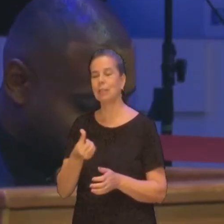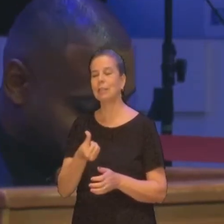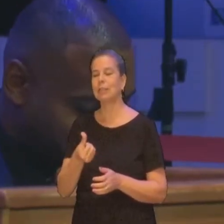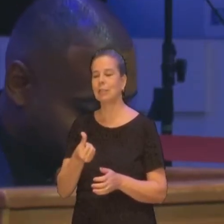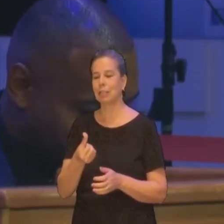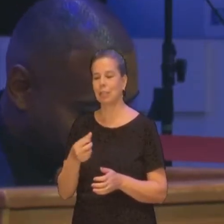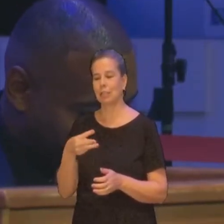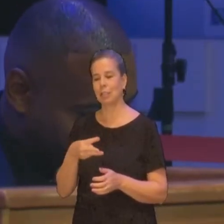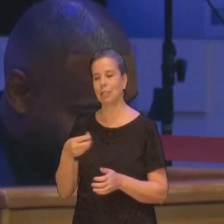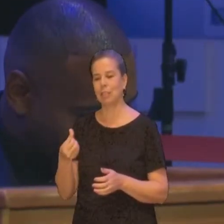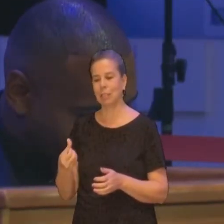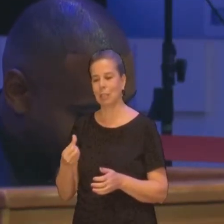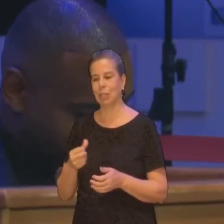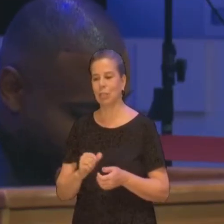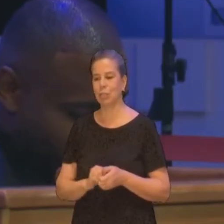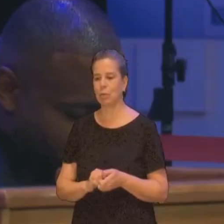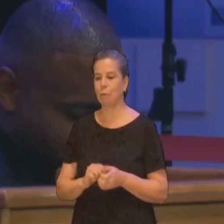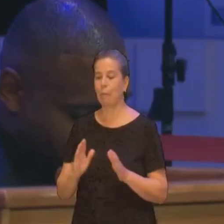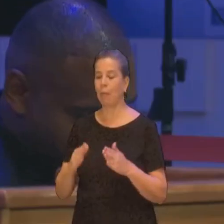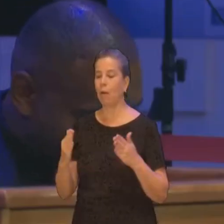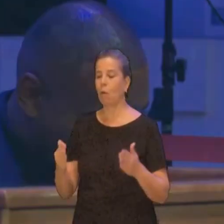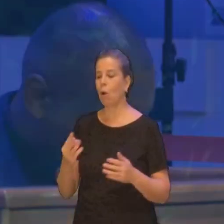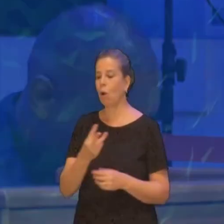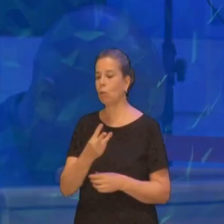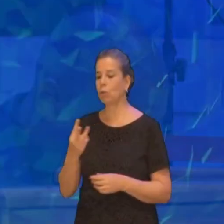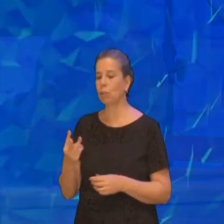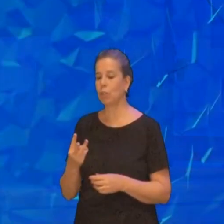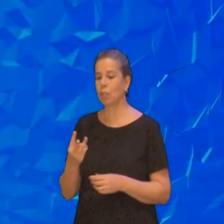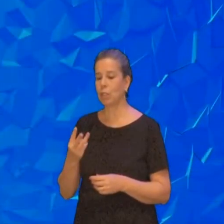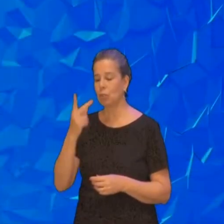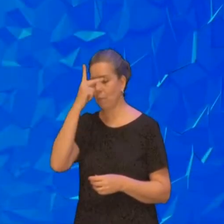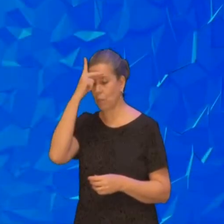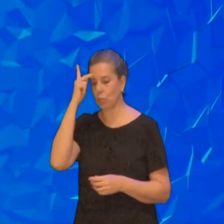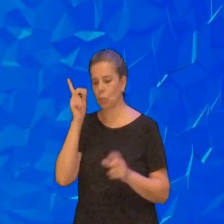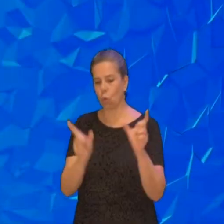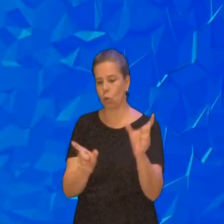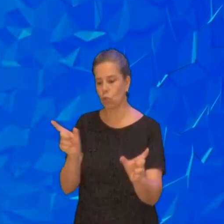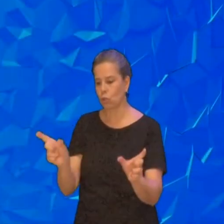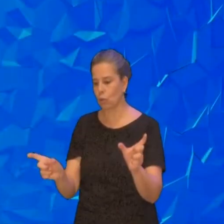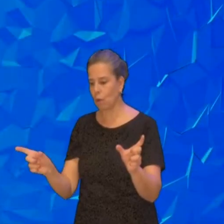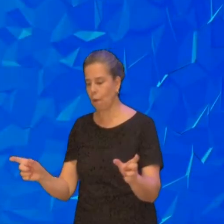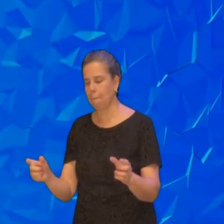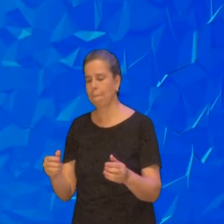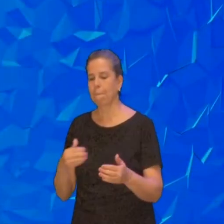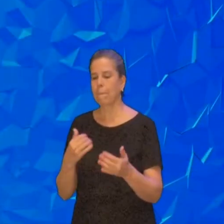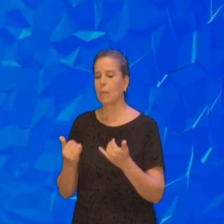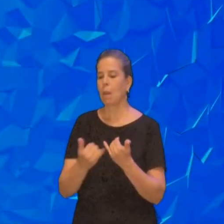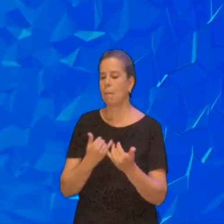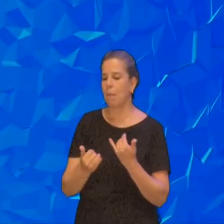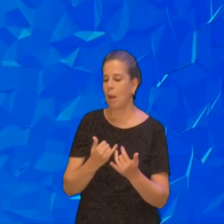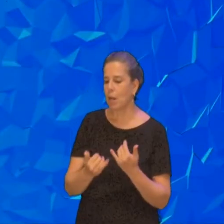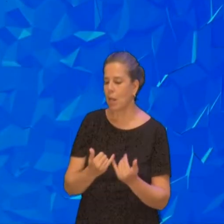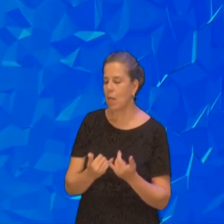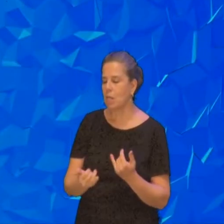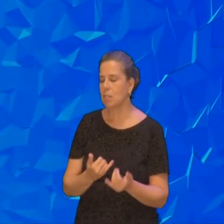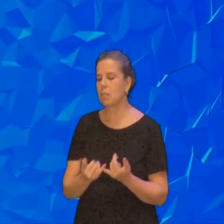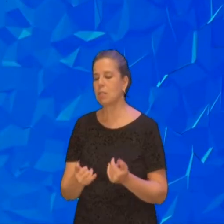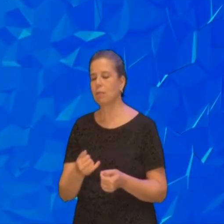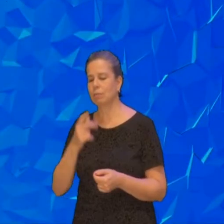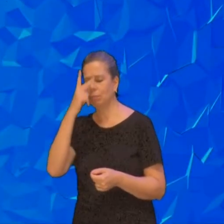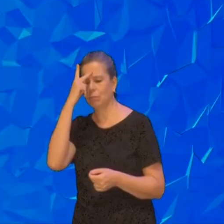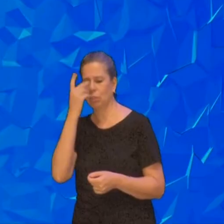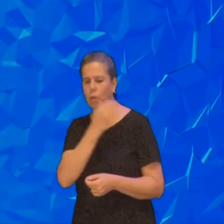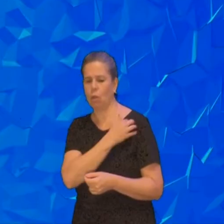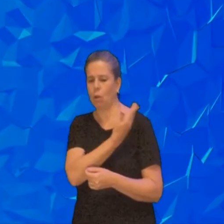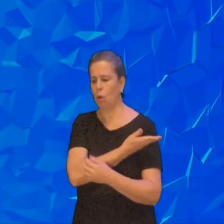36. Qual desses três te parece ter sido o próximo do que caiu na mão dos assaltantes? O